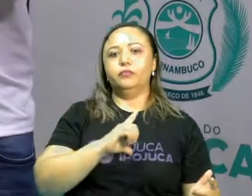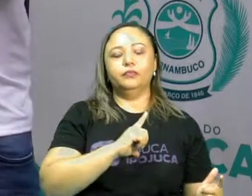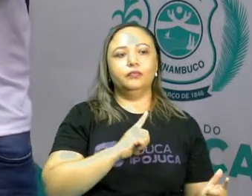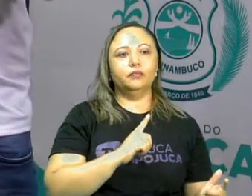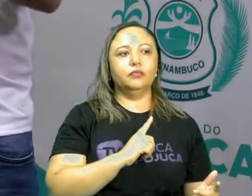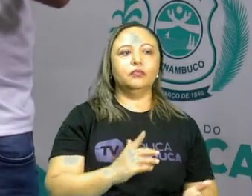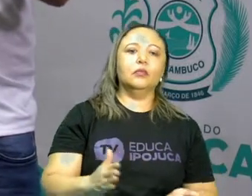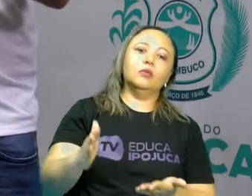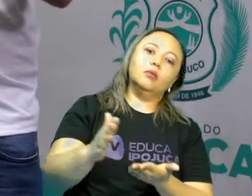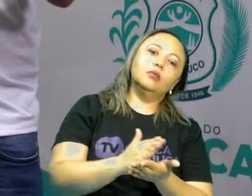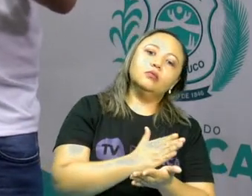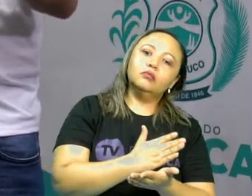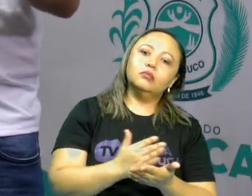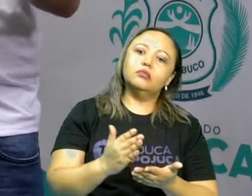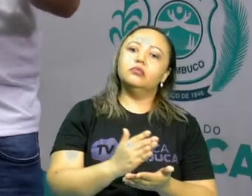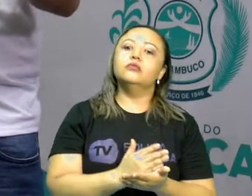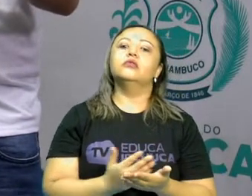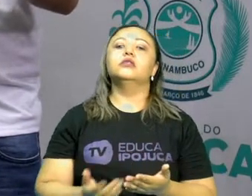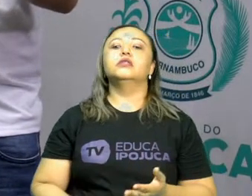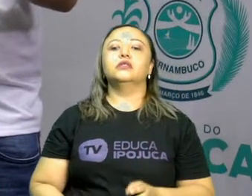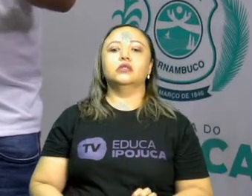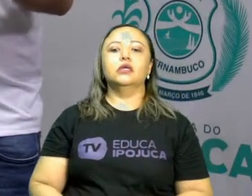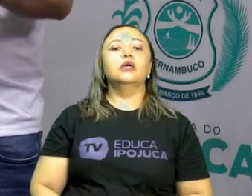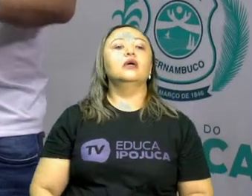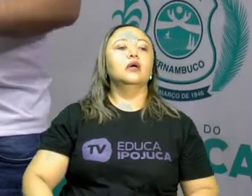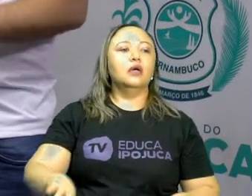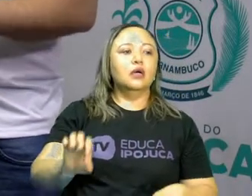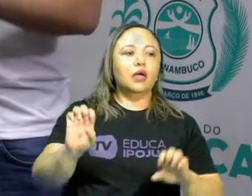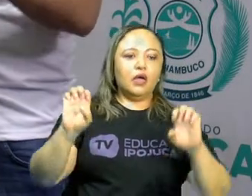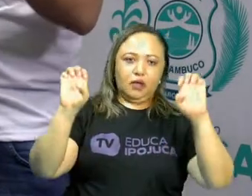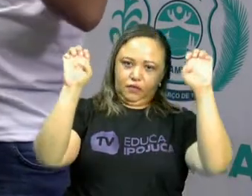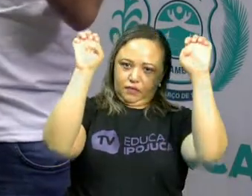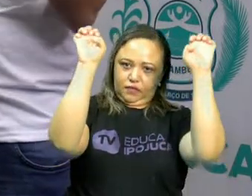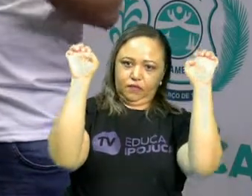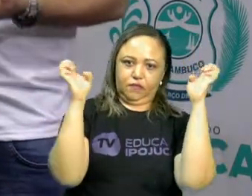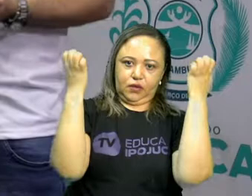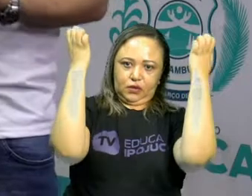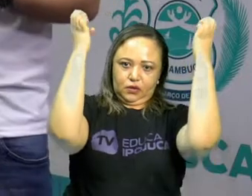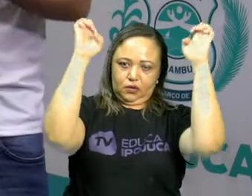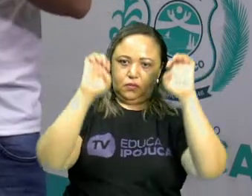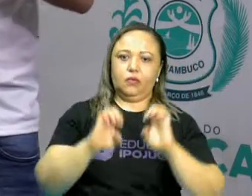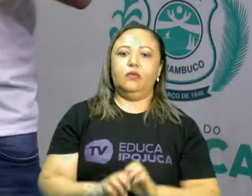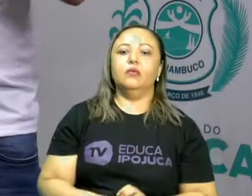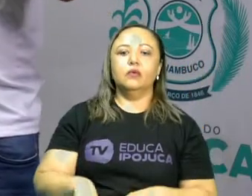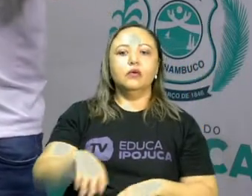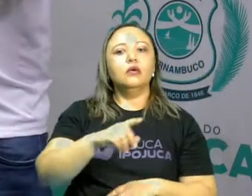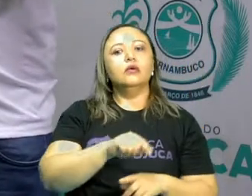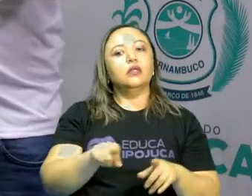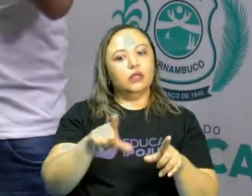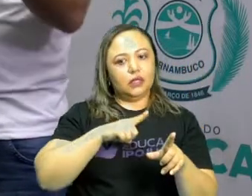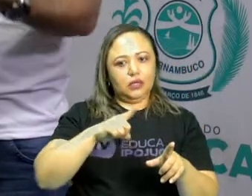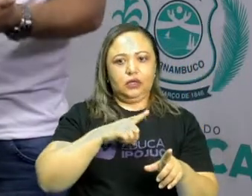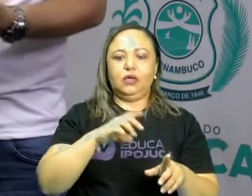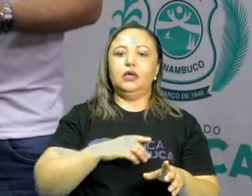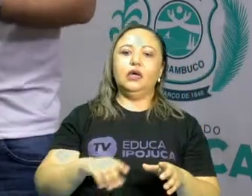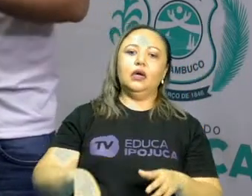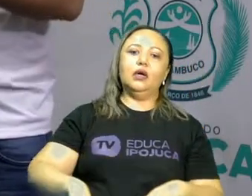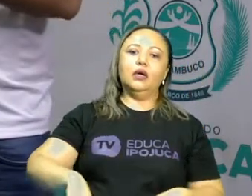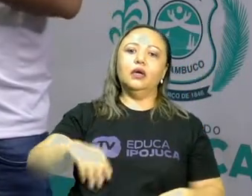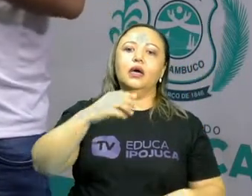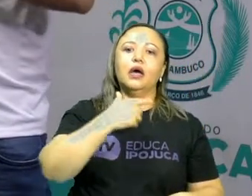eventos estão relacionados com essa crise do antigo regime são a independência da América espanhola a independência